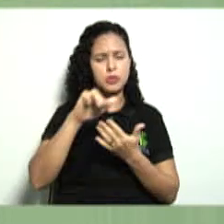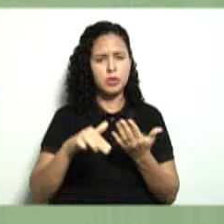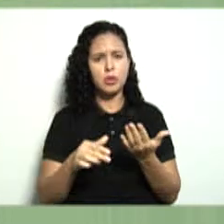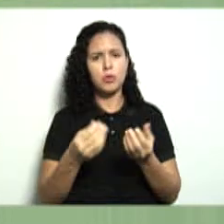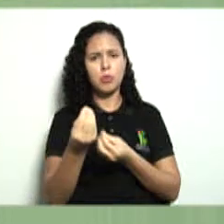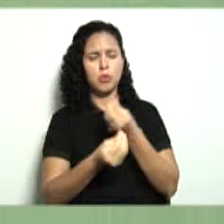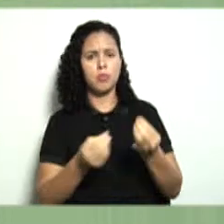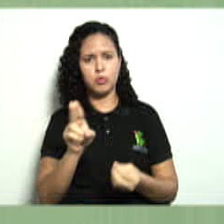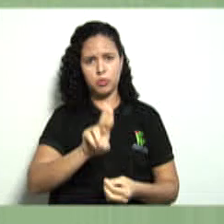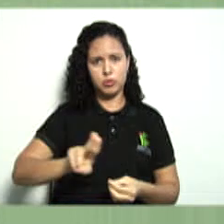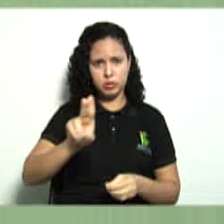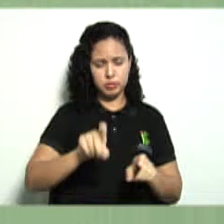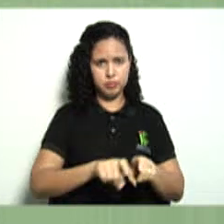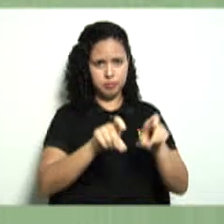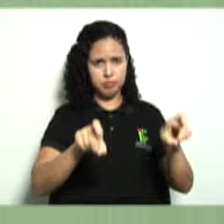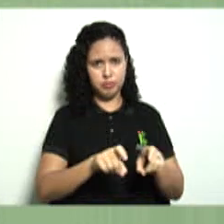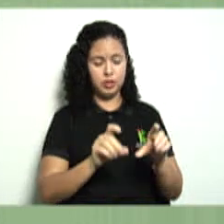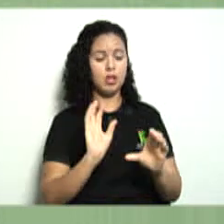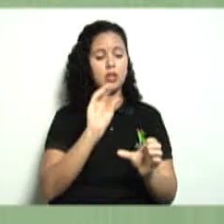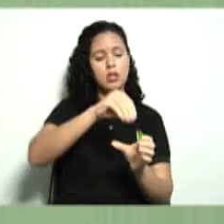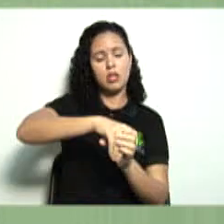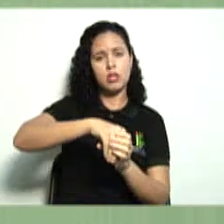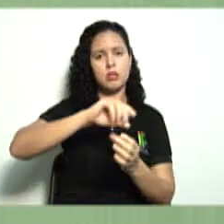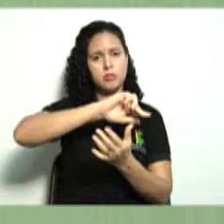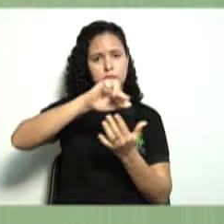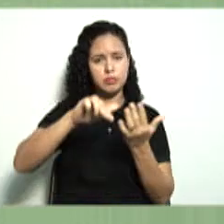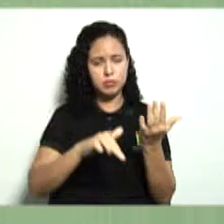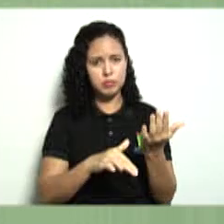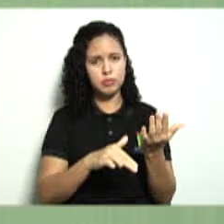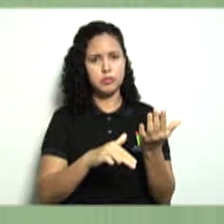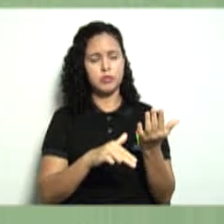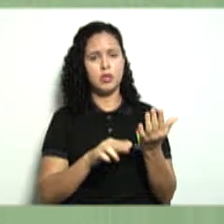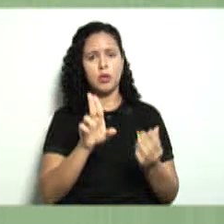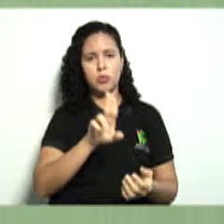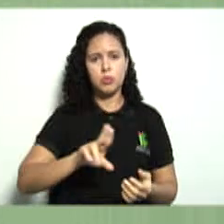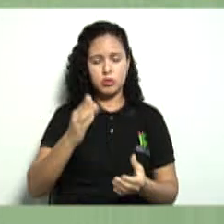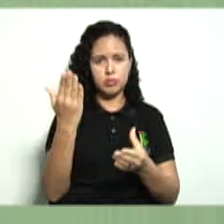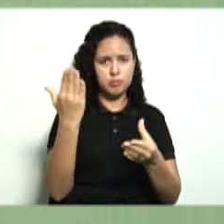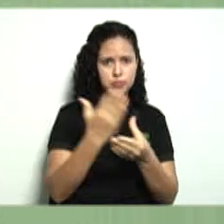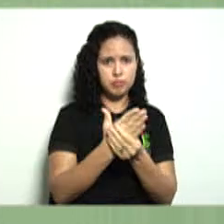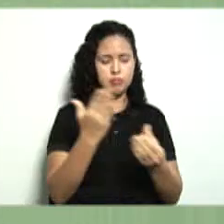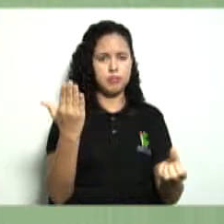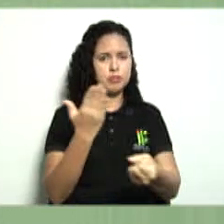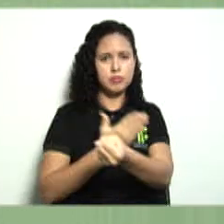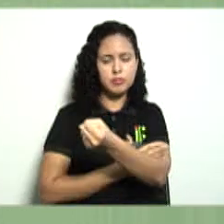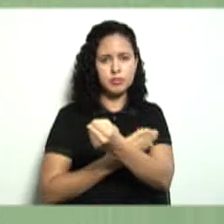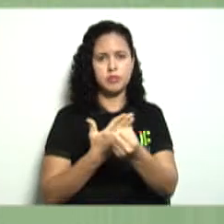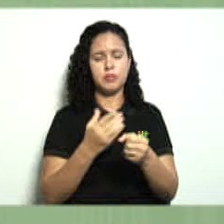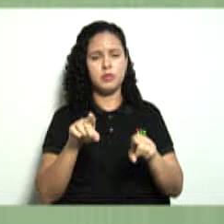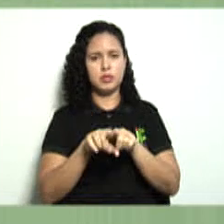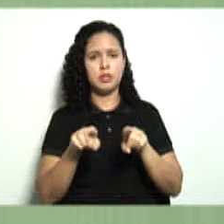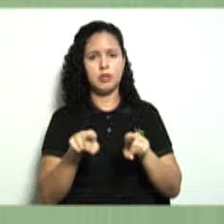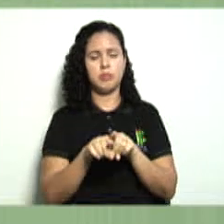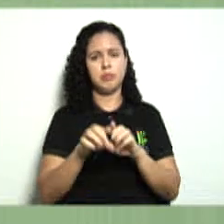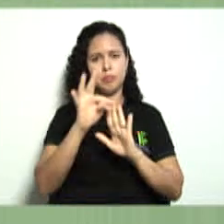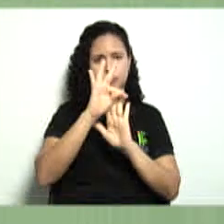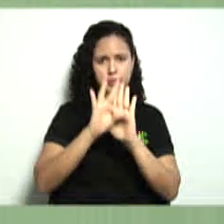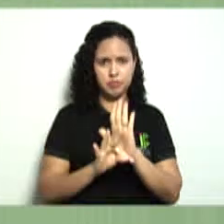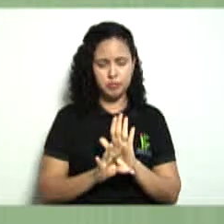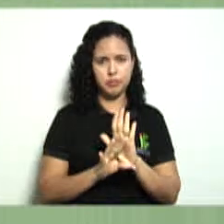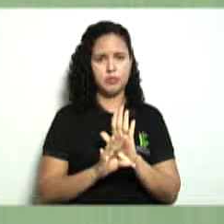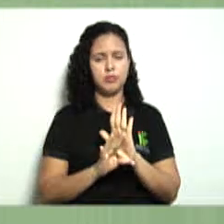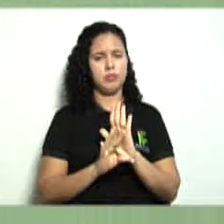um computador, assim como seus componentes, manipular arquivos e pastas, desenvolver padrões de texto